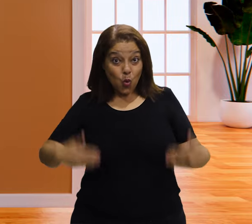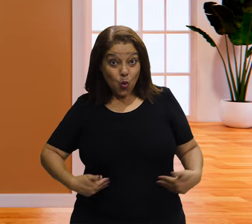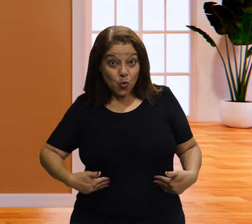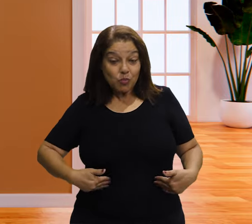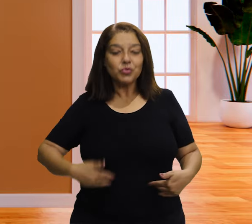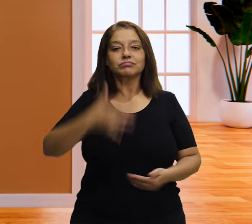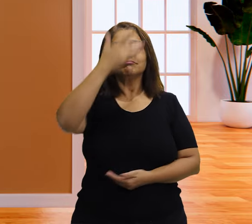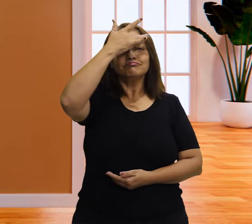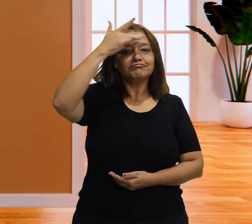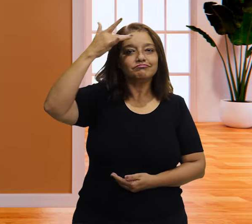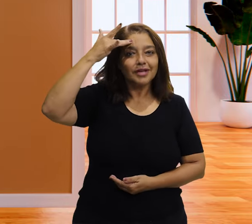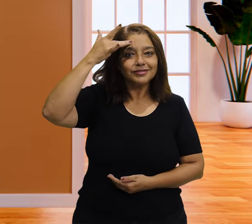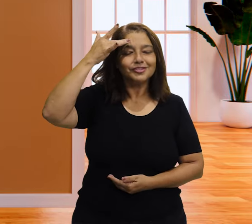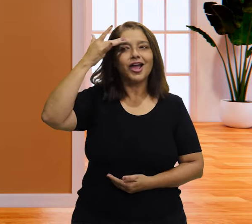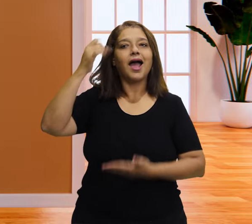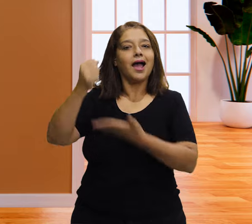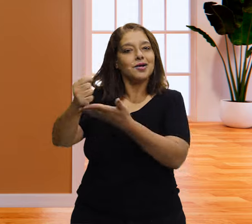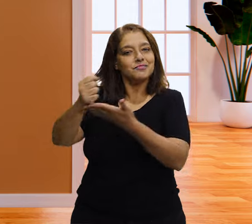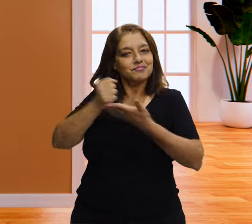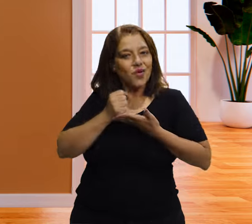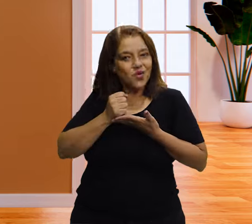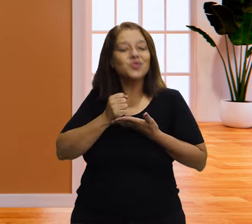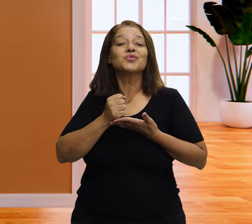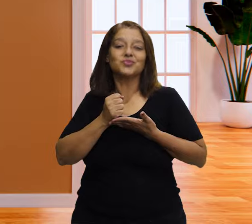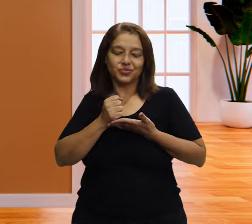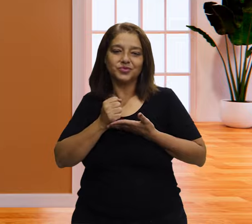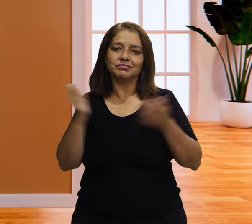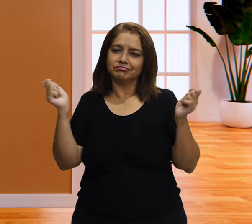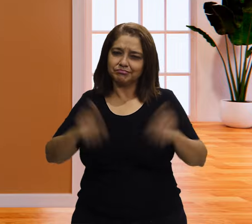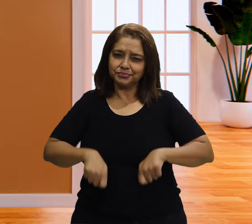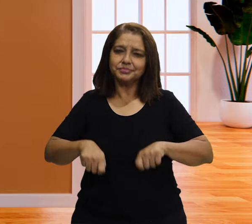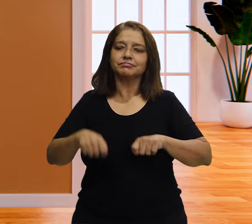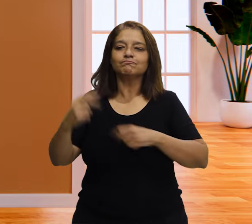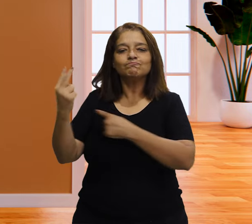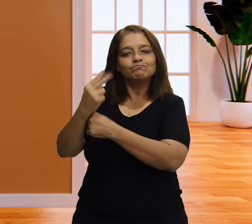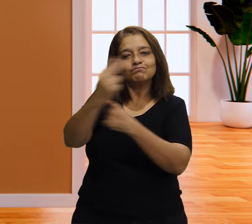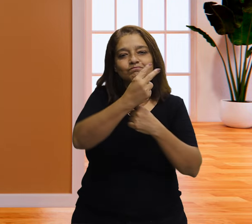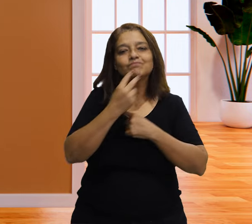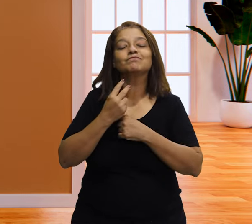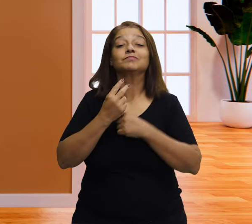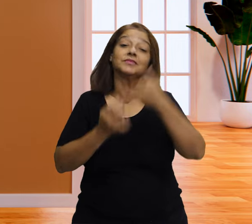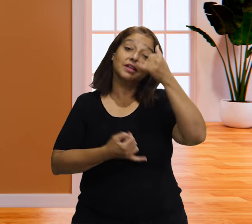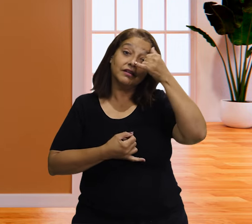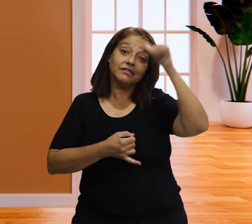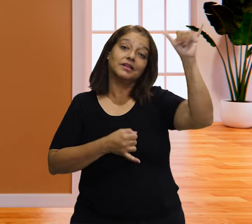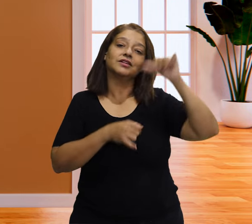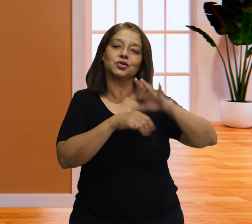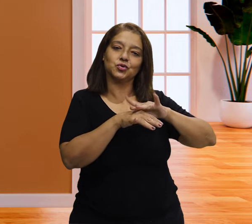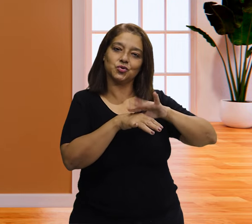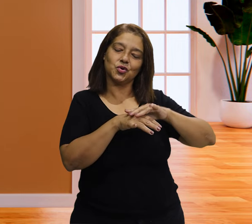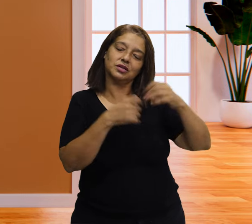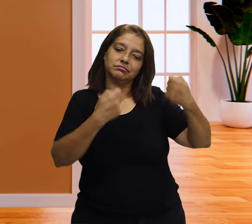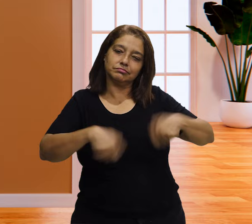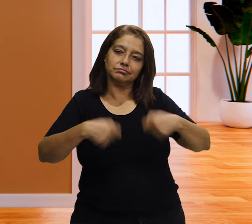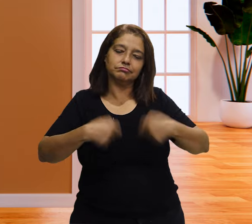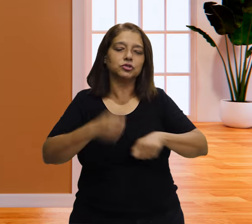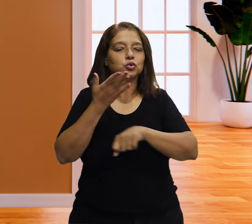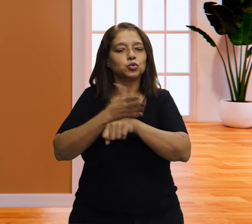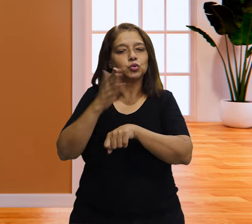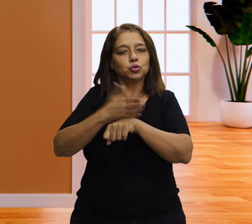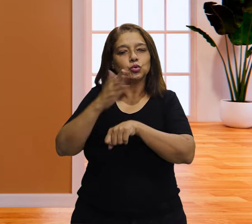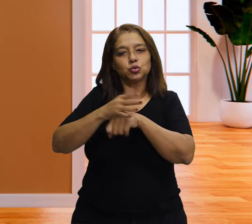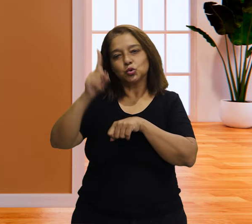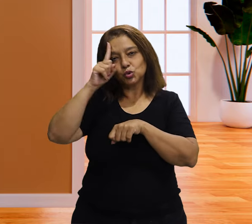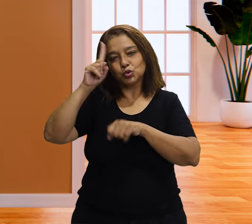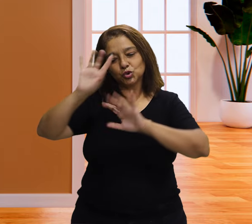buscar apoio e construir redes de cuidado. Nesse sentido, prevenir o adoecimento é um exercício